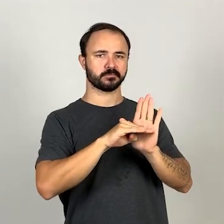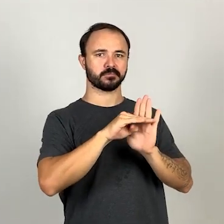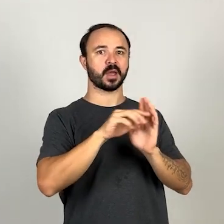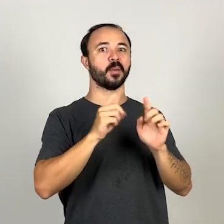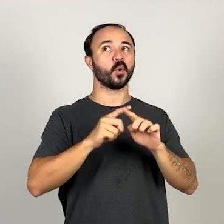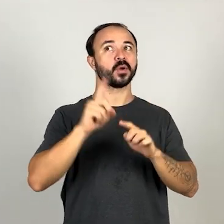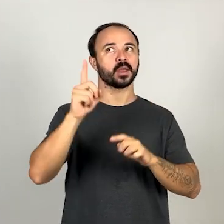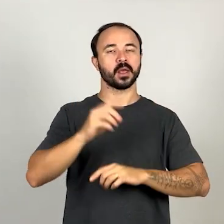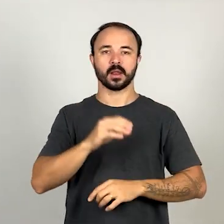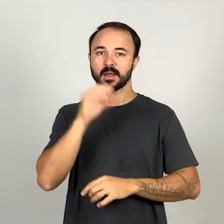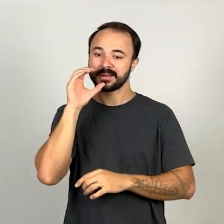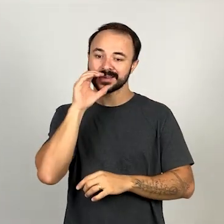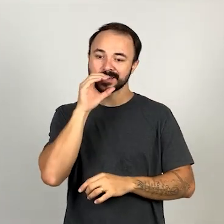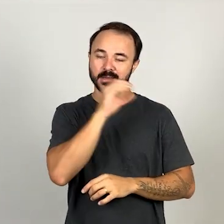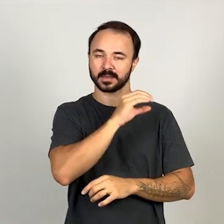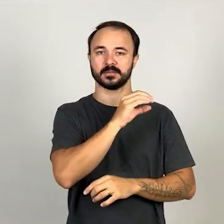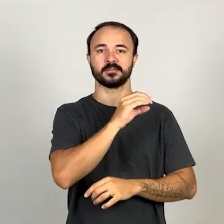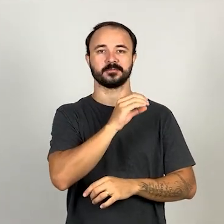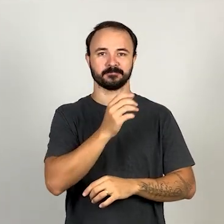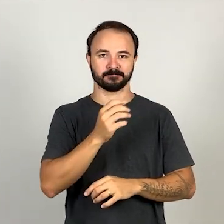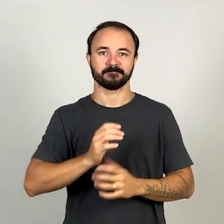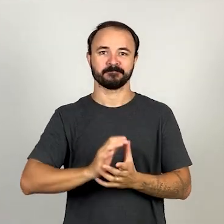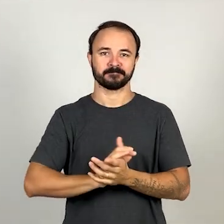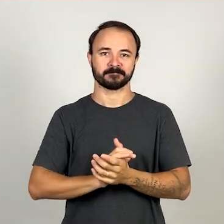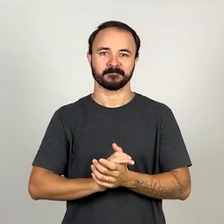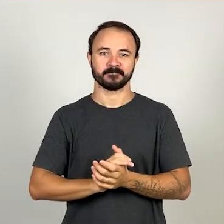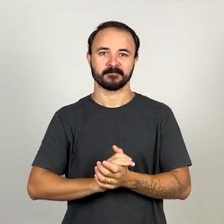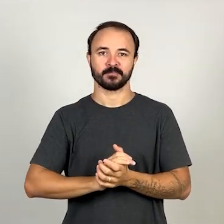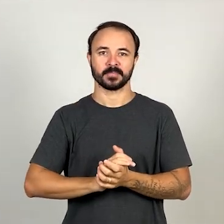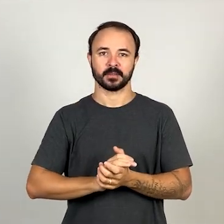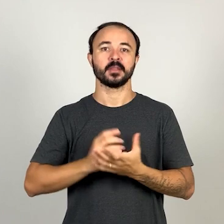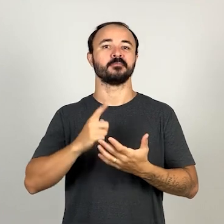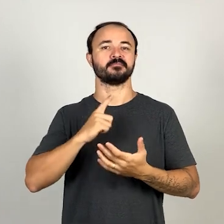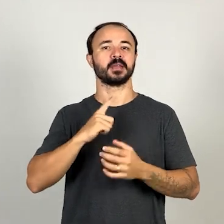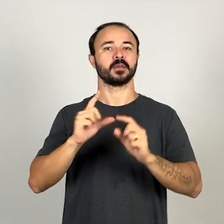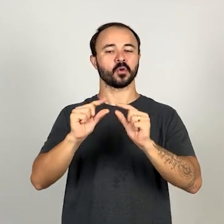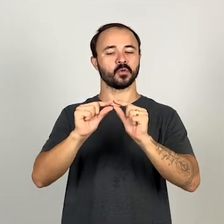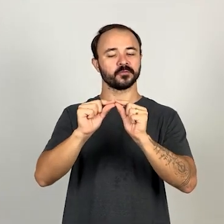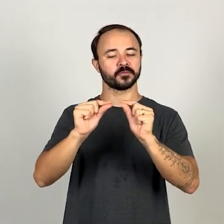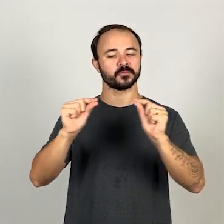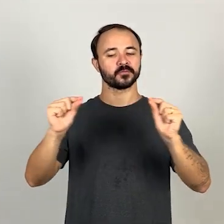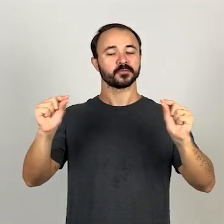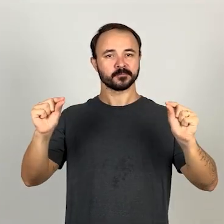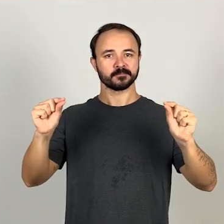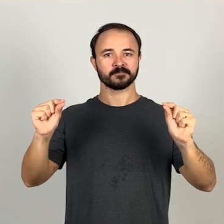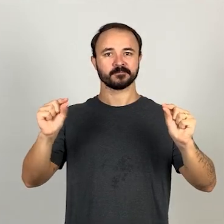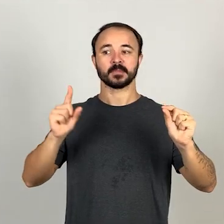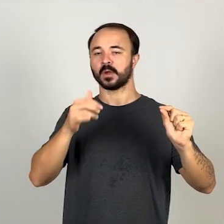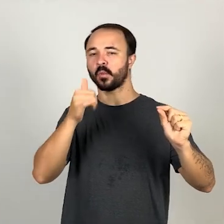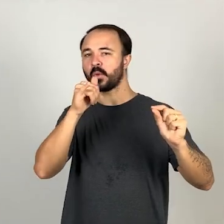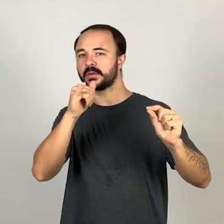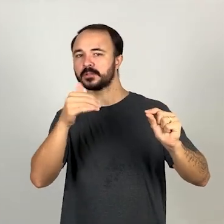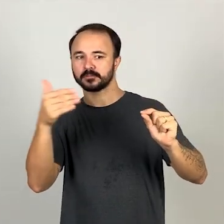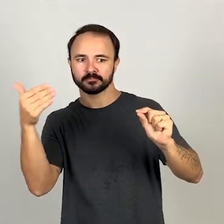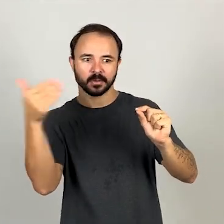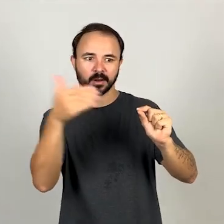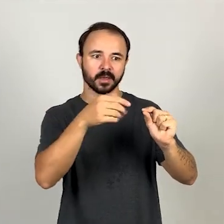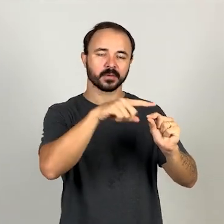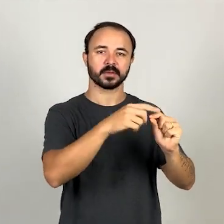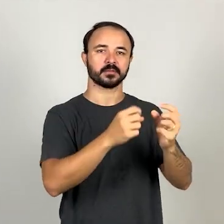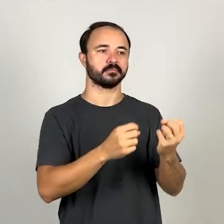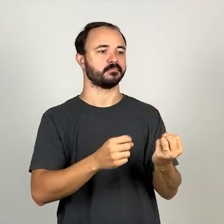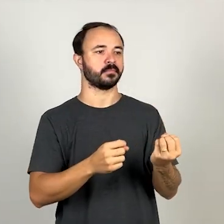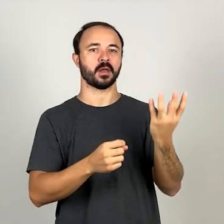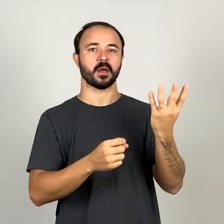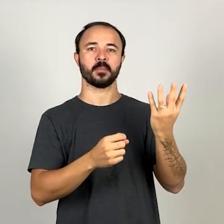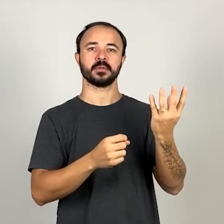aquecimento. Depois que ela passa pelo fio condutor do filamento, né, dessa lâmpada, ela vai retornar então à célula, que é a